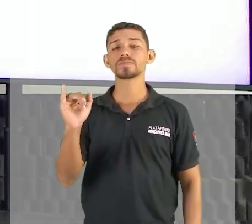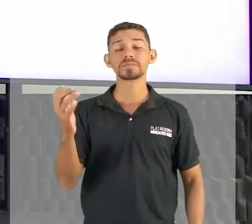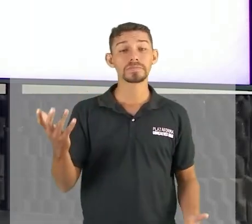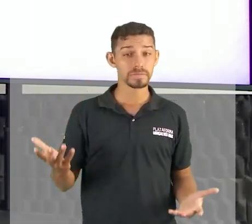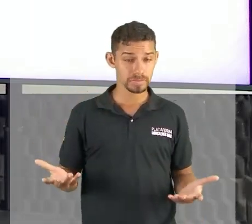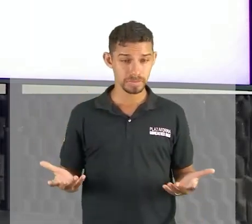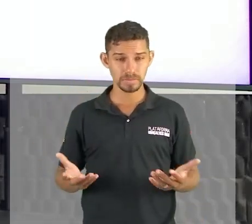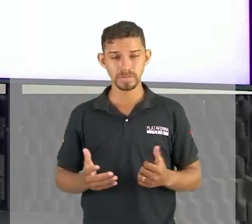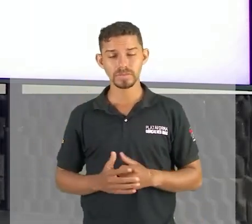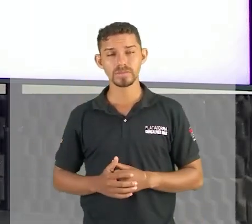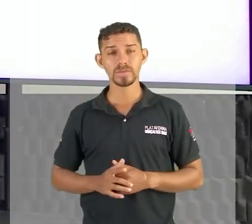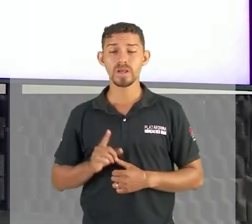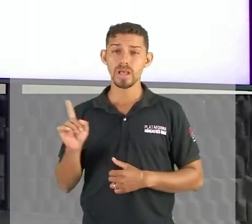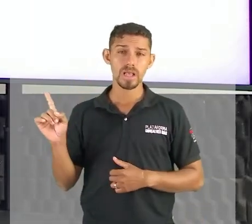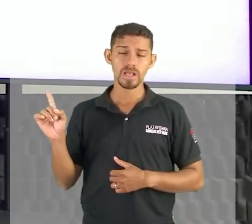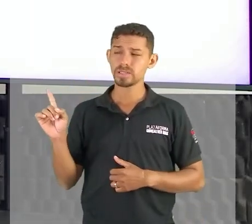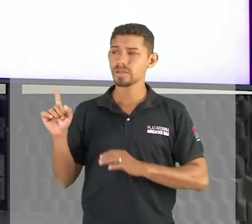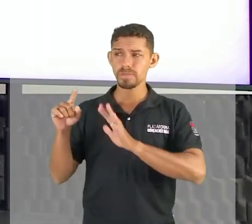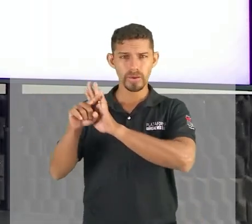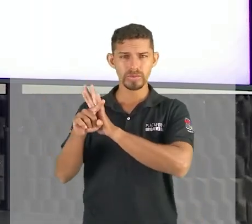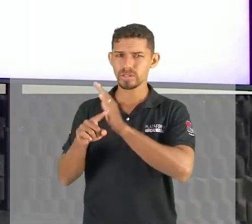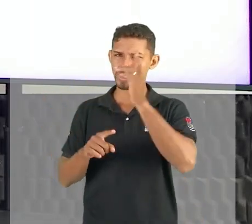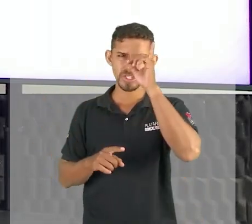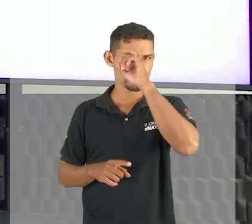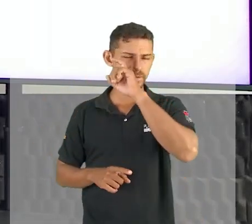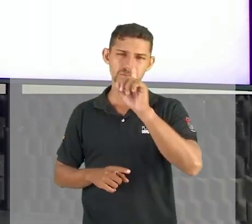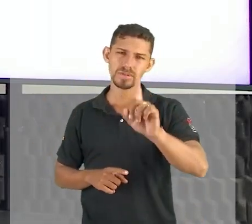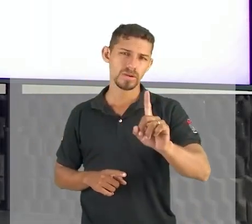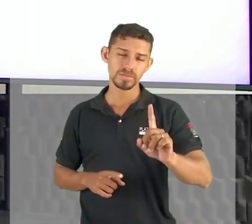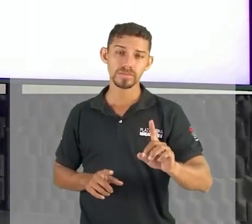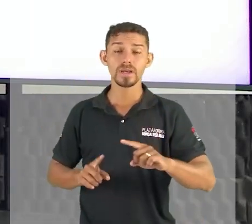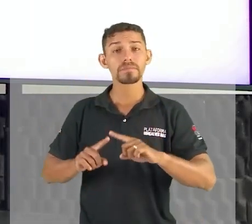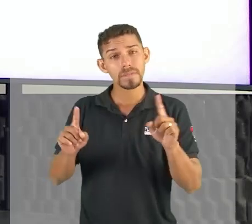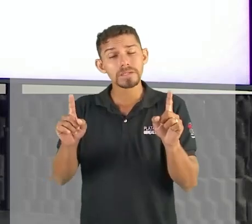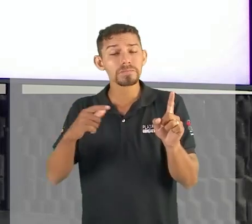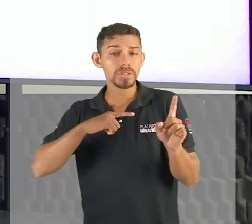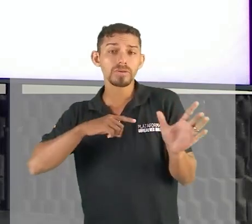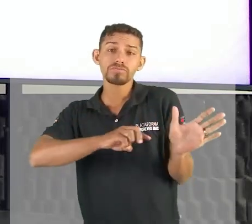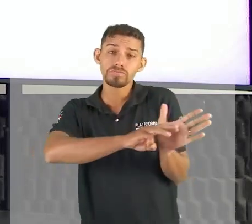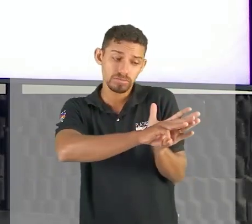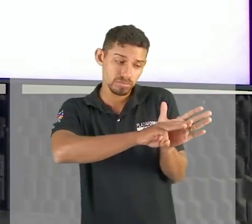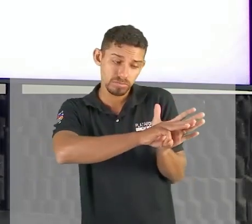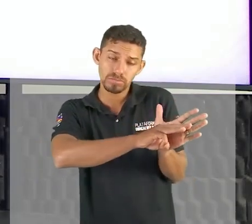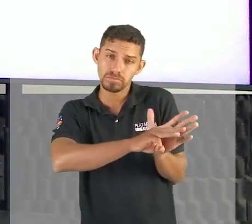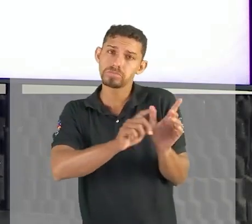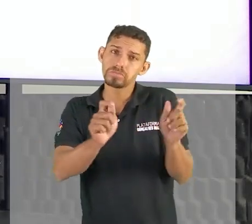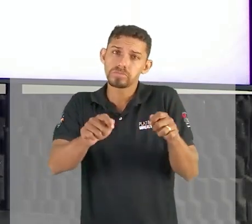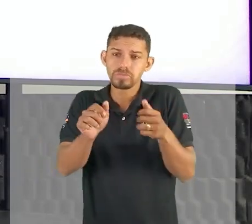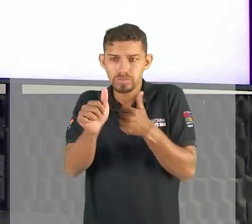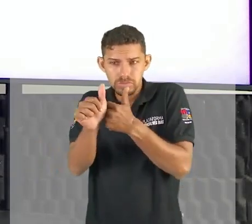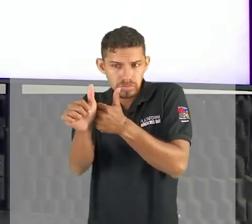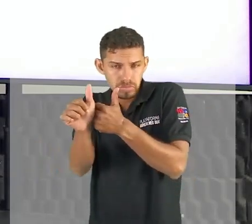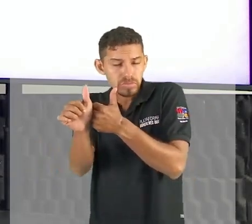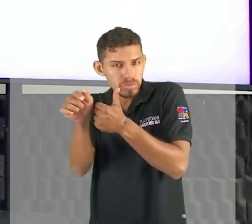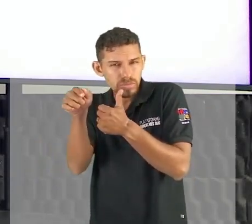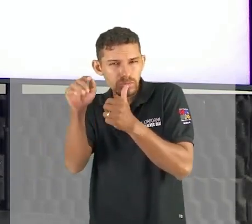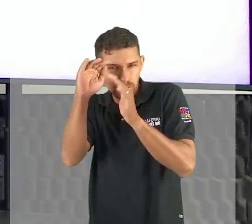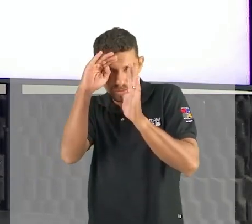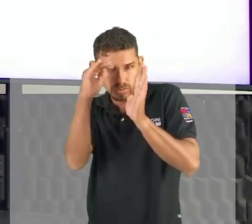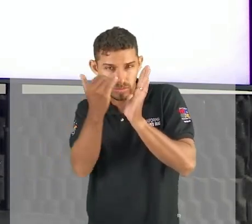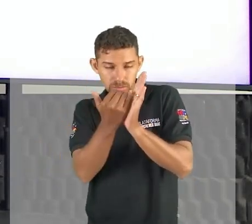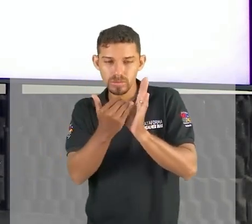essa questão aqui não é difícil mas tem um método pra gente fazer essa questão